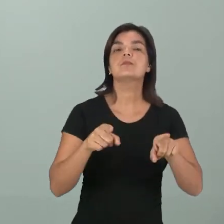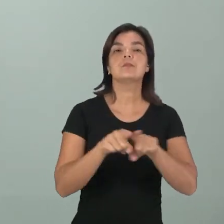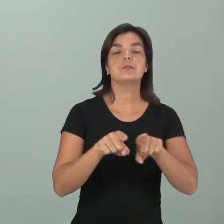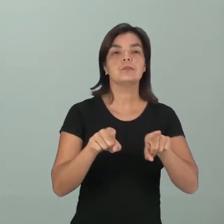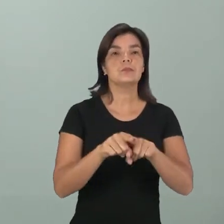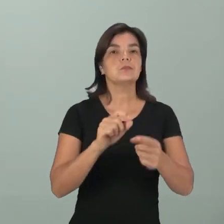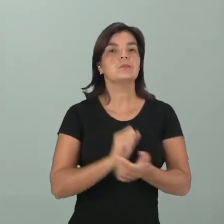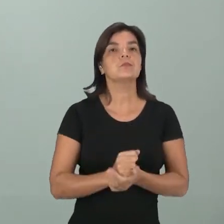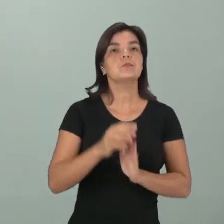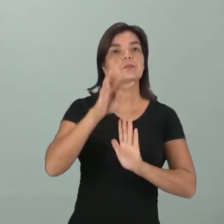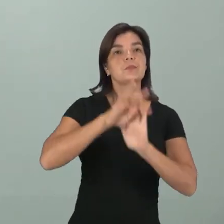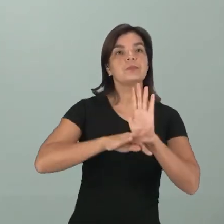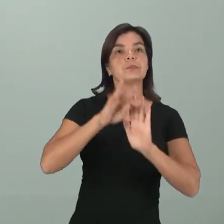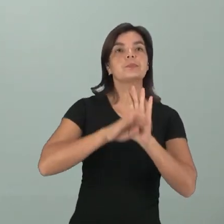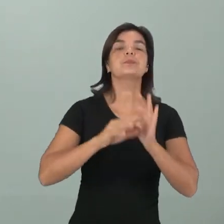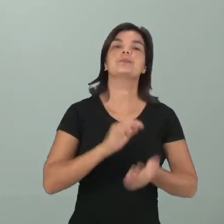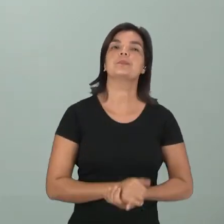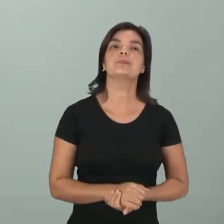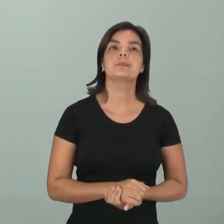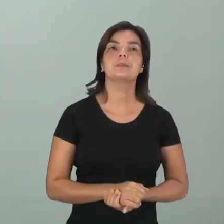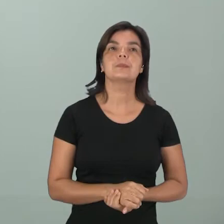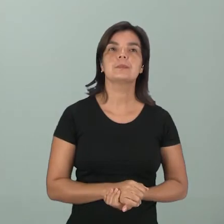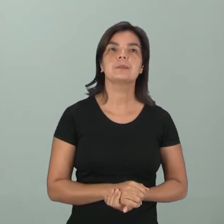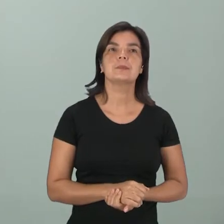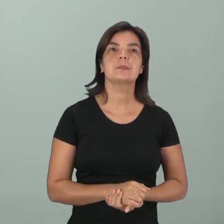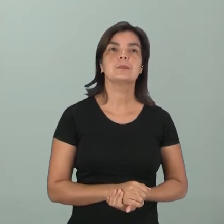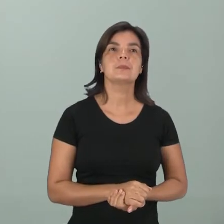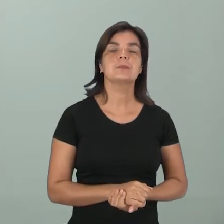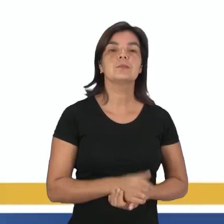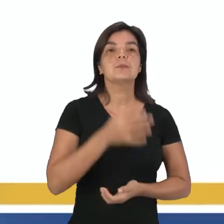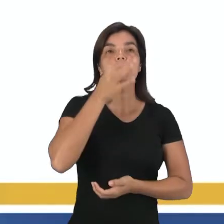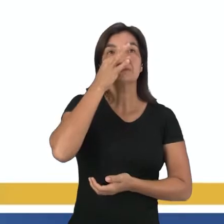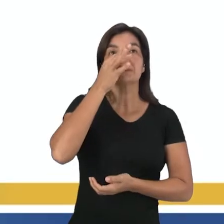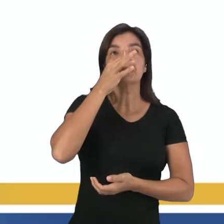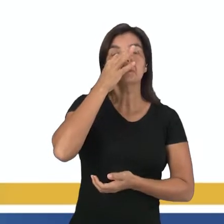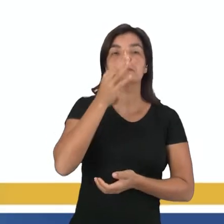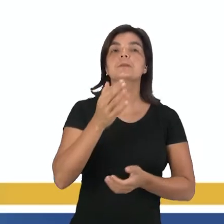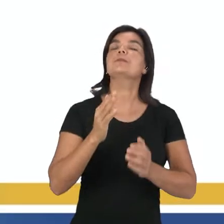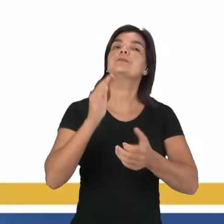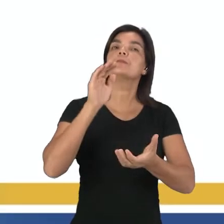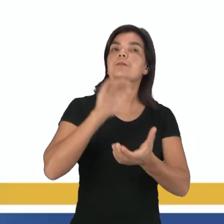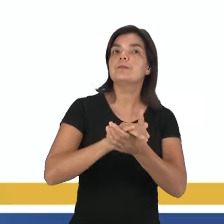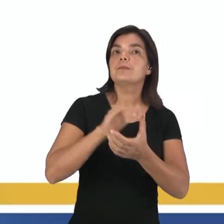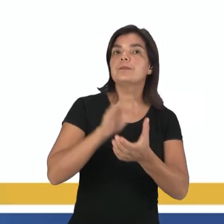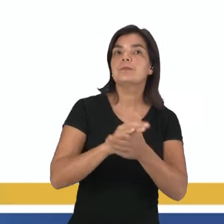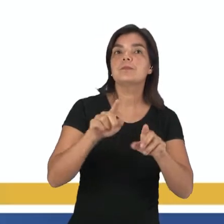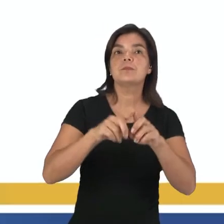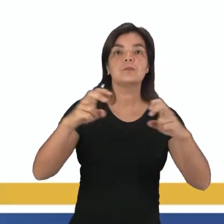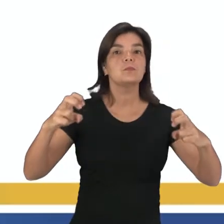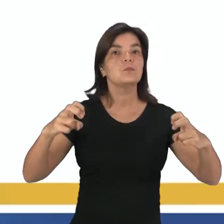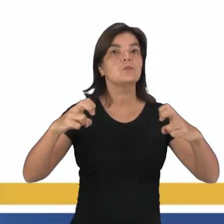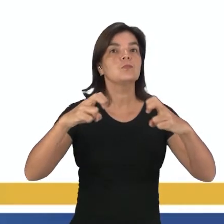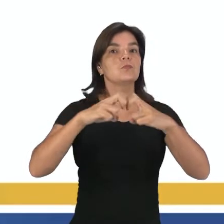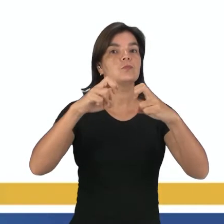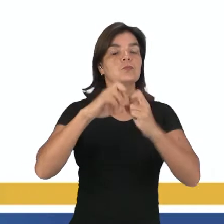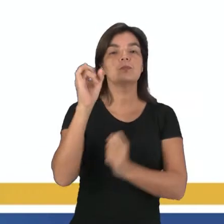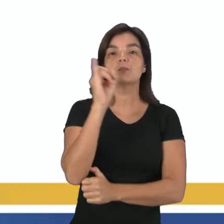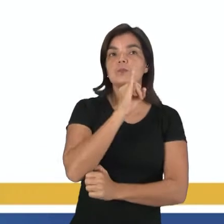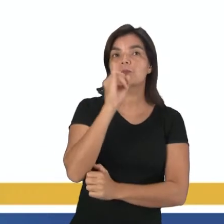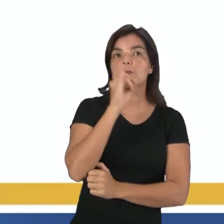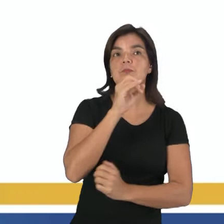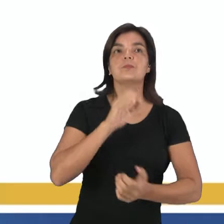causa e consequência nesse texto. Vamos lá. Flores de casamento causam acidente aéreo na